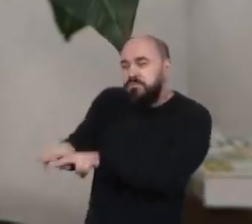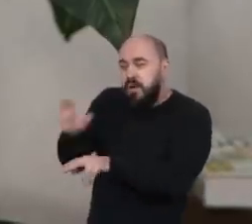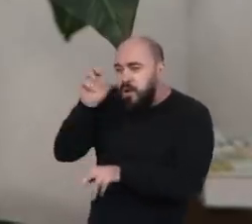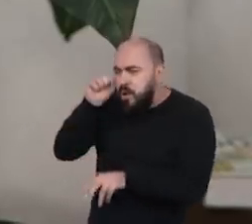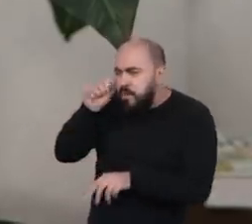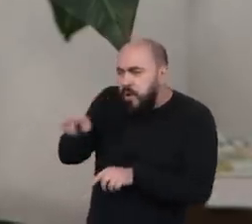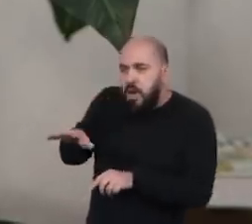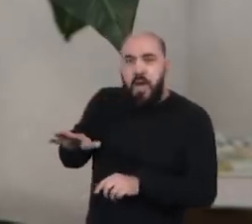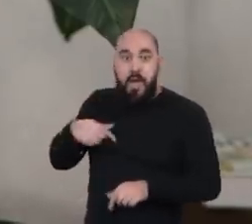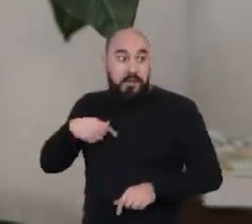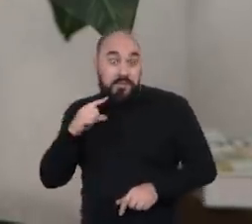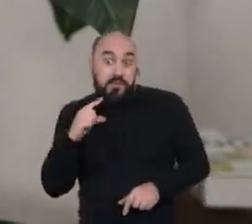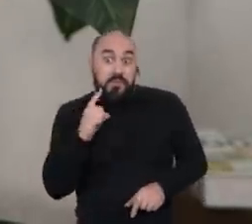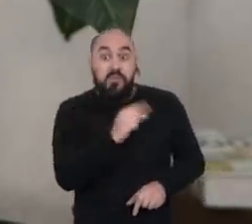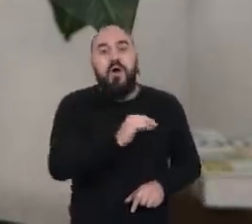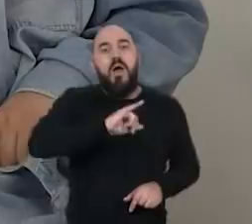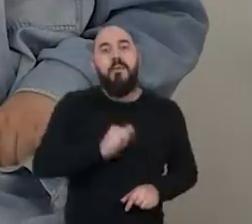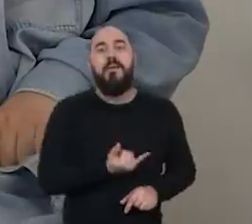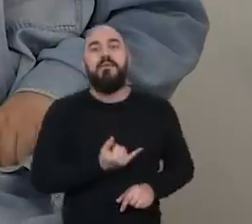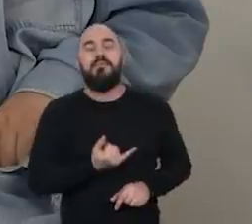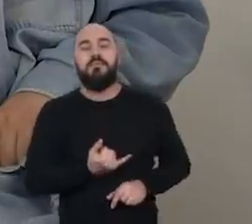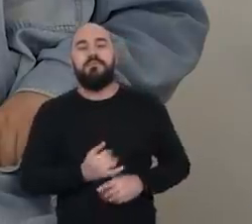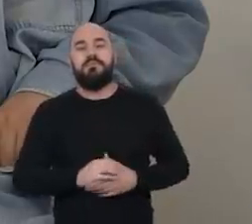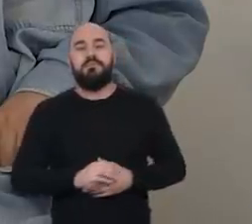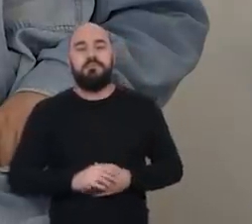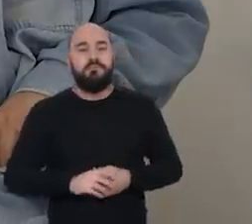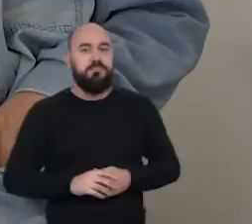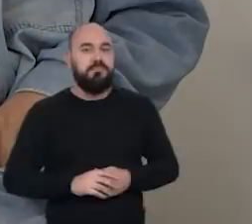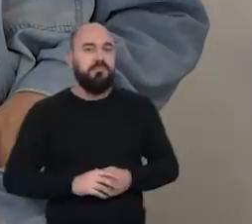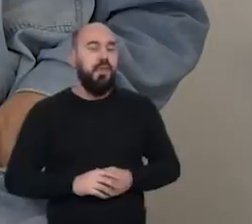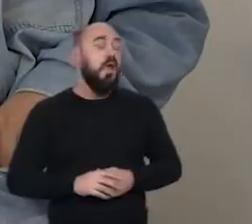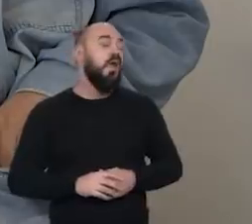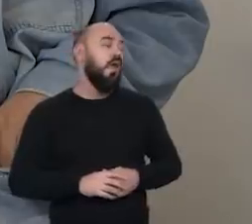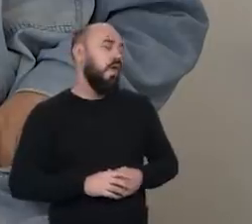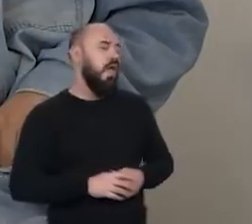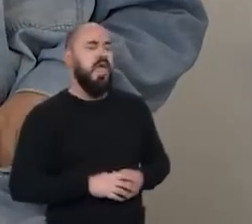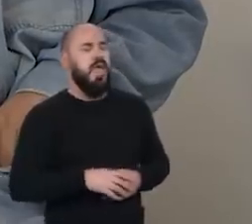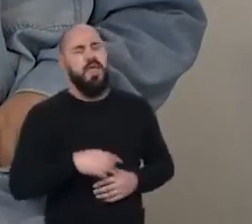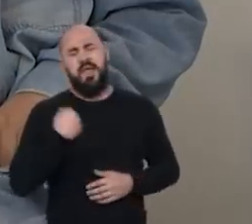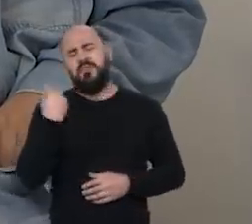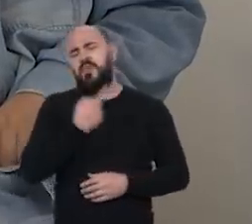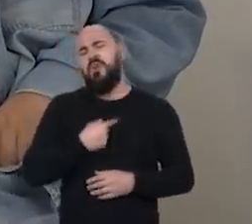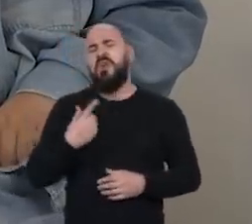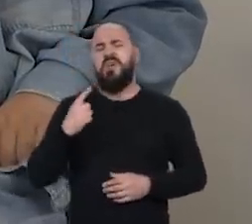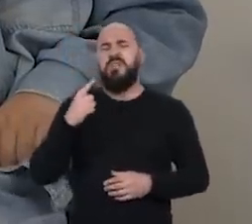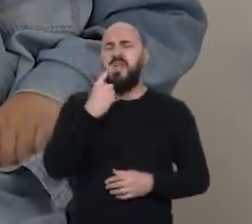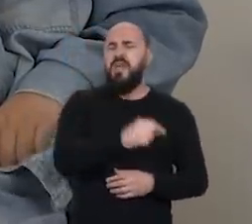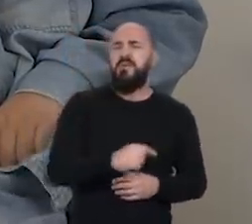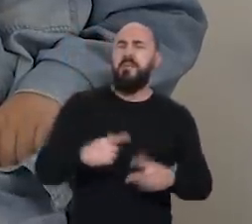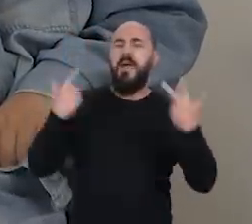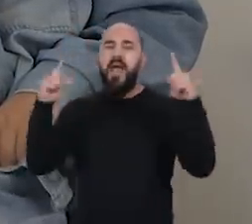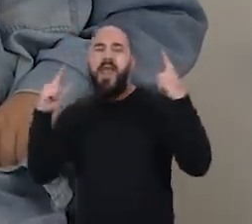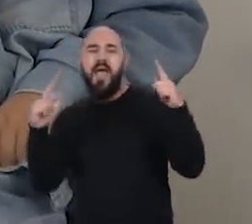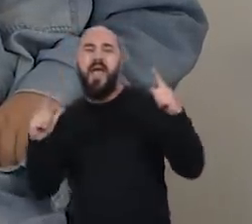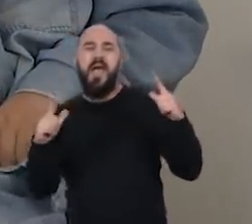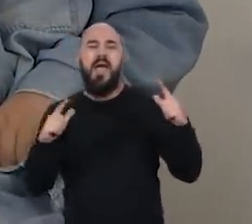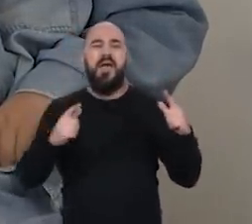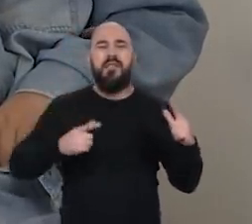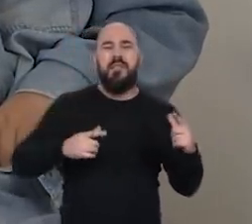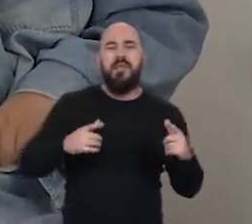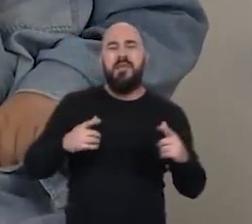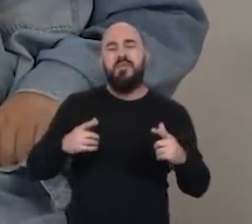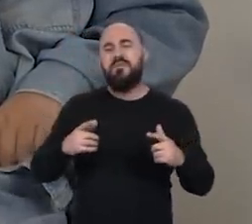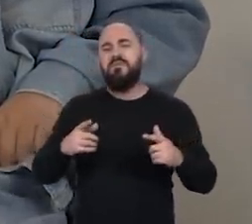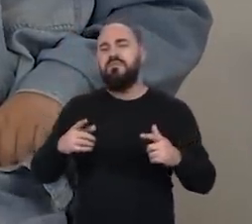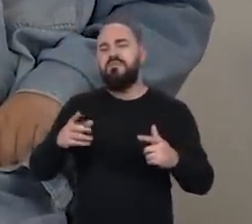e saíram, quatro amigos. Ah, a gente saía, não ia muito embalado assim, mas saía, a gente bebia, viu, quando saía. Saía todo